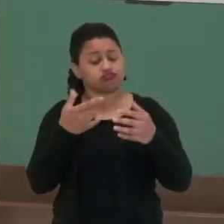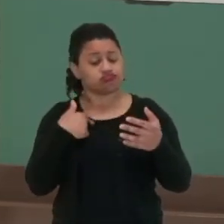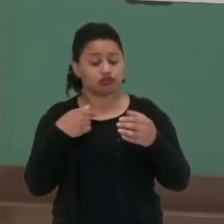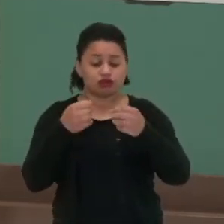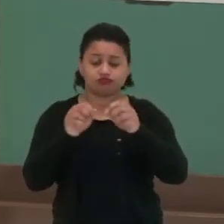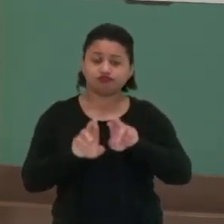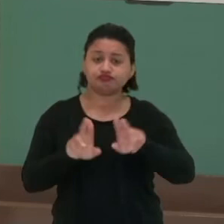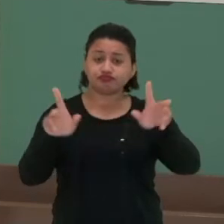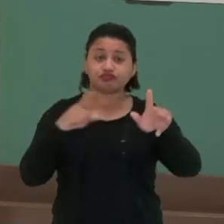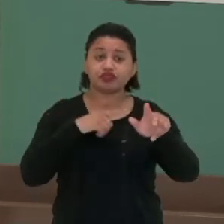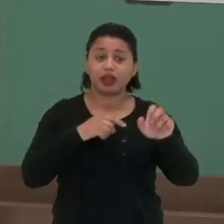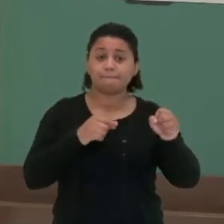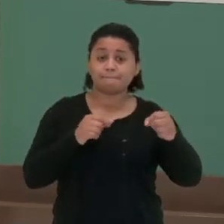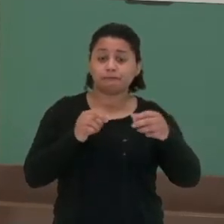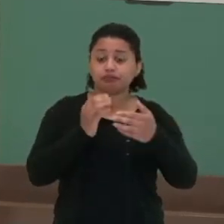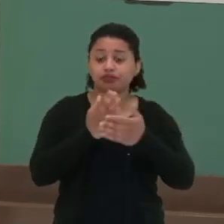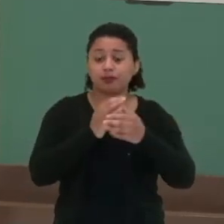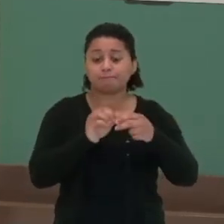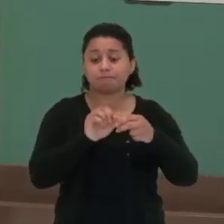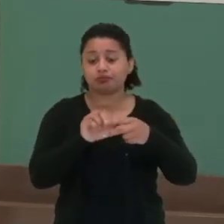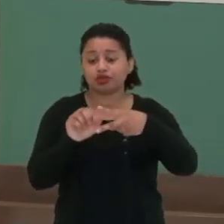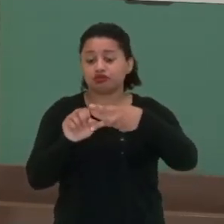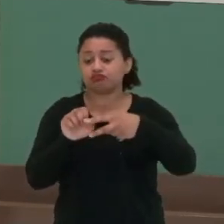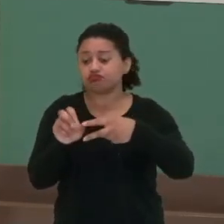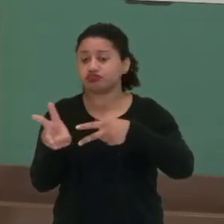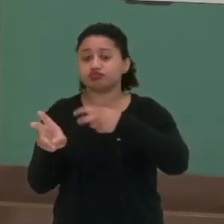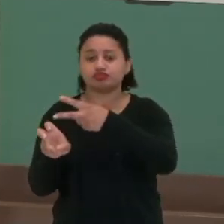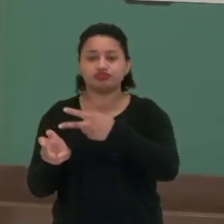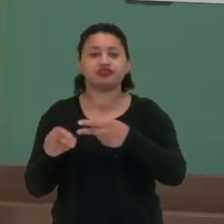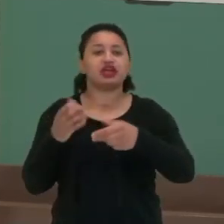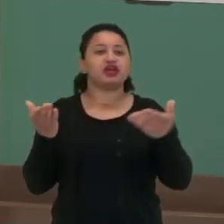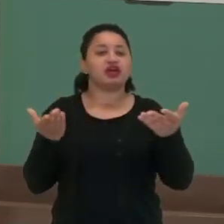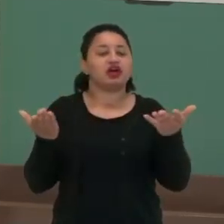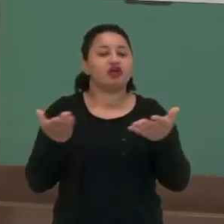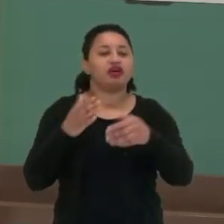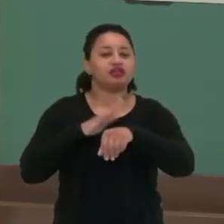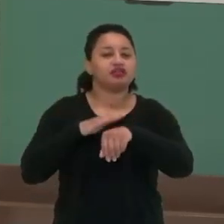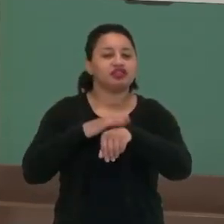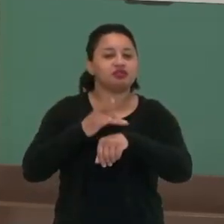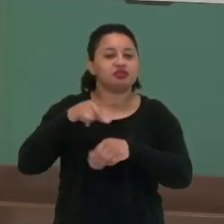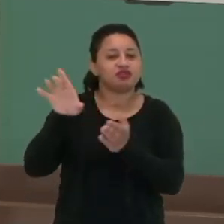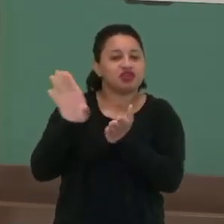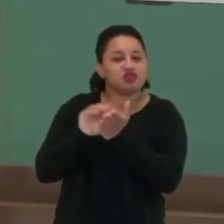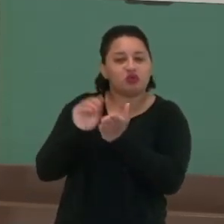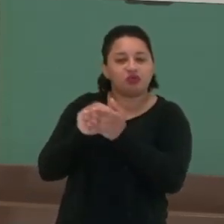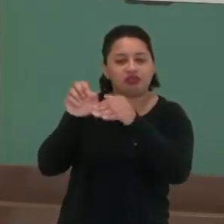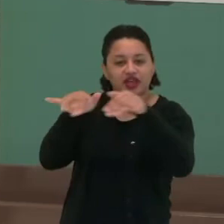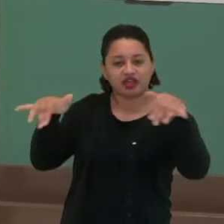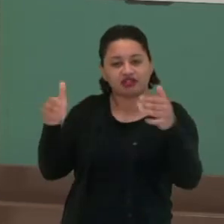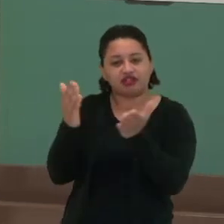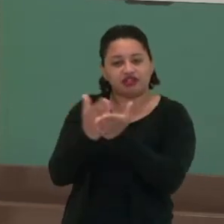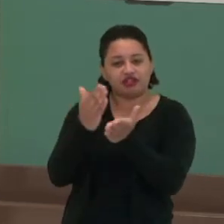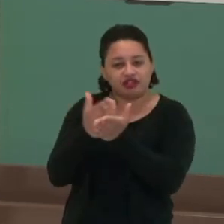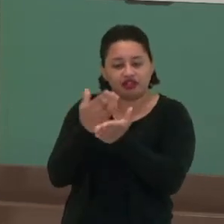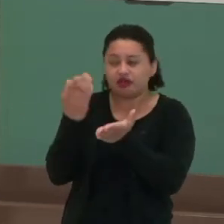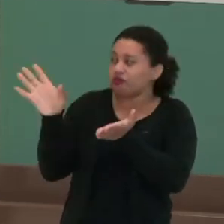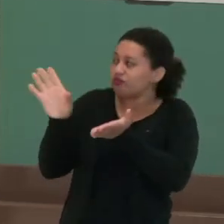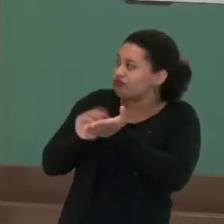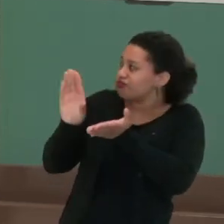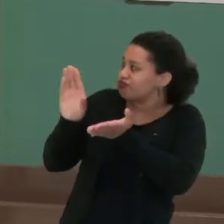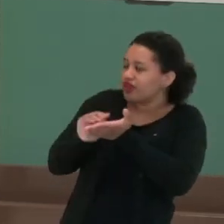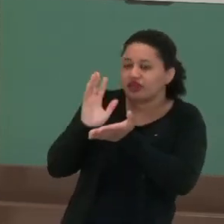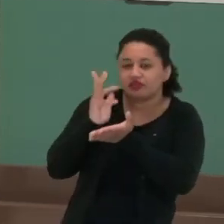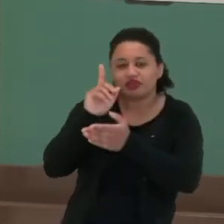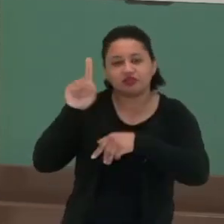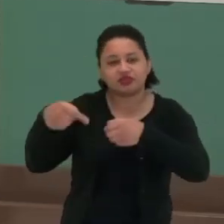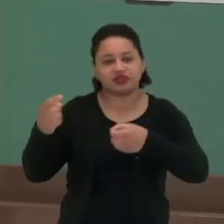apresenta subdivisões. Então eu vou dar um tempinho para vocês anotarem, copiarem no caderno bem caprichados e